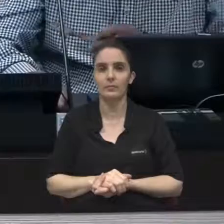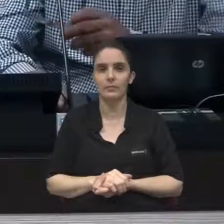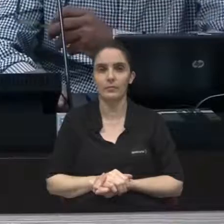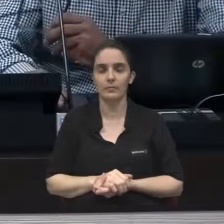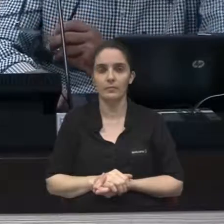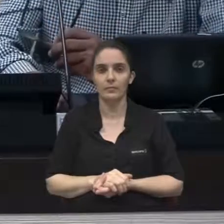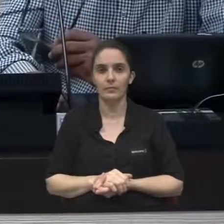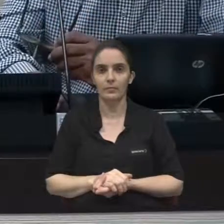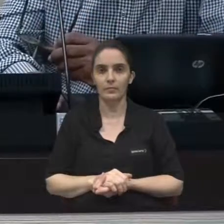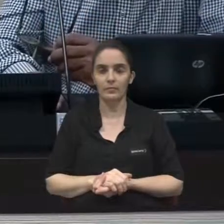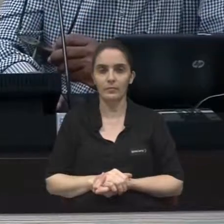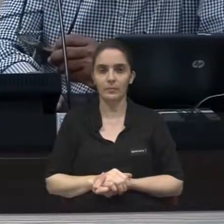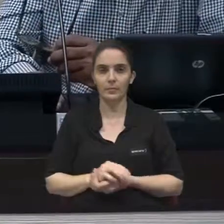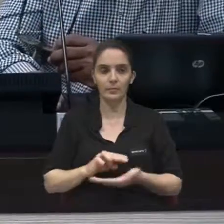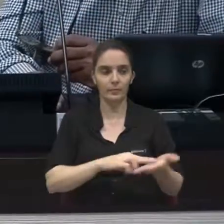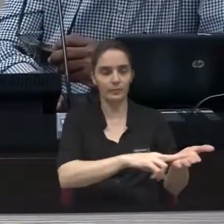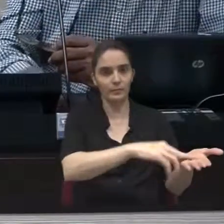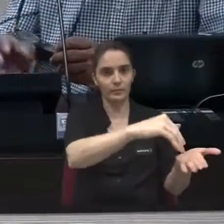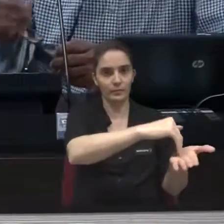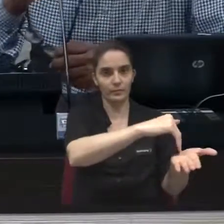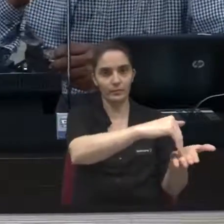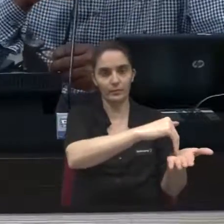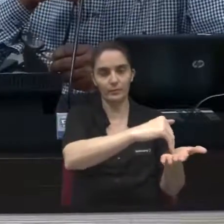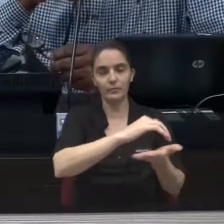A secretaria.